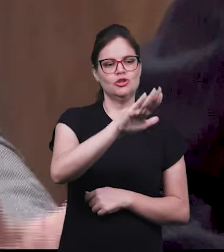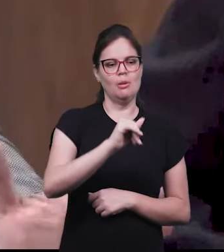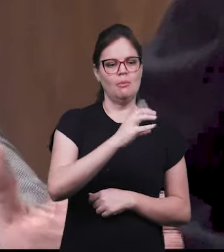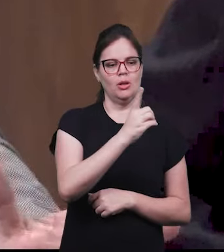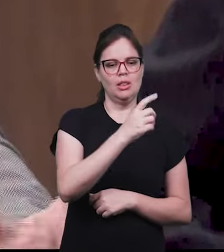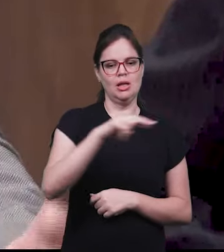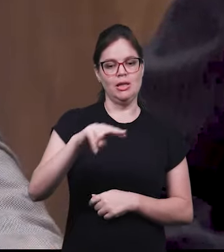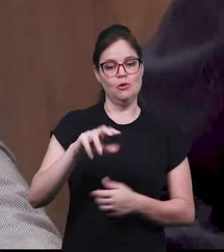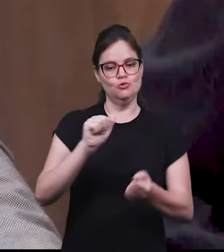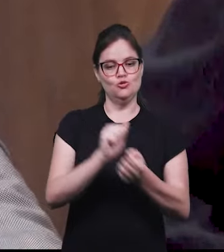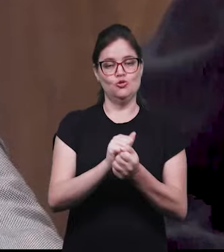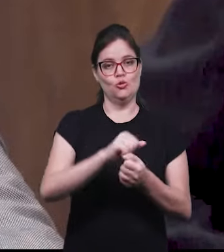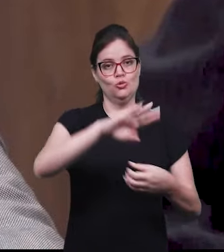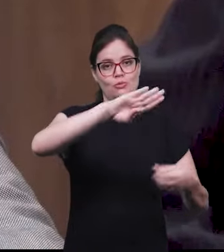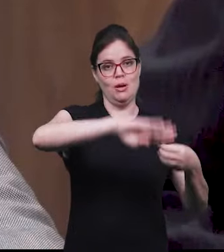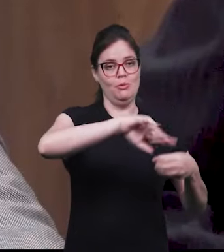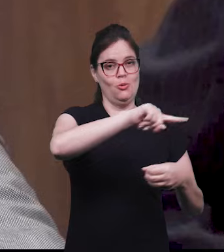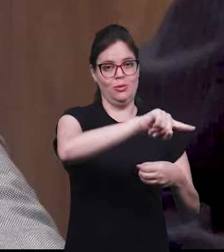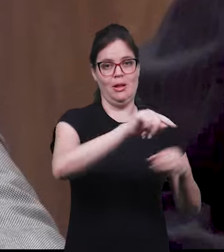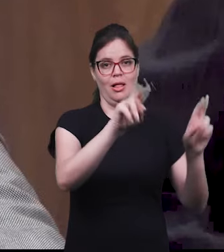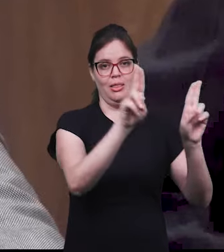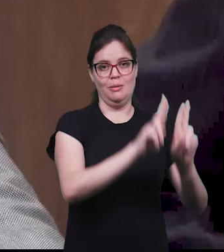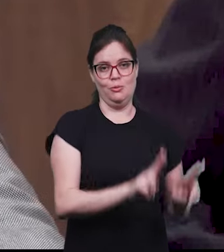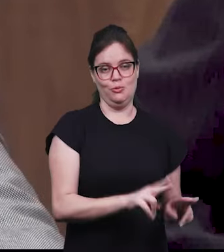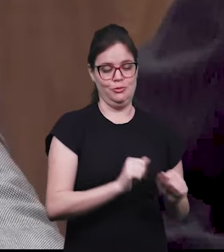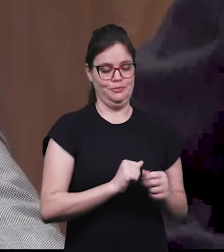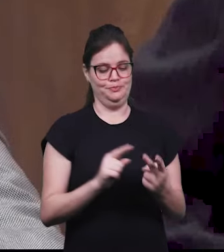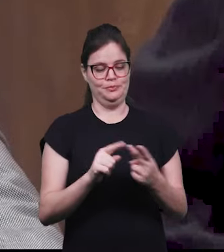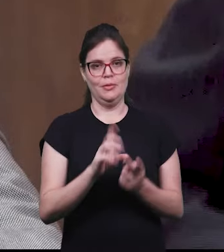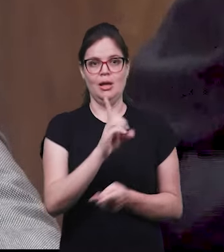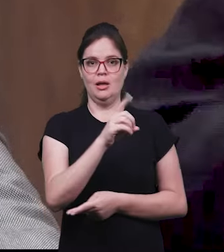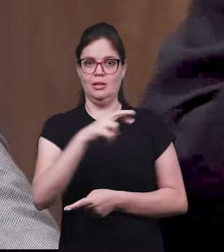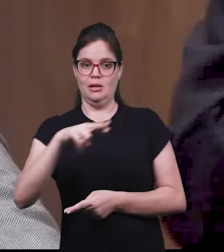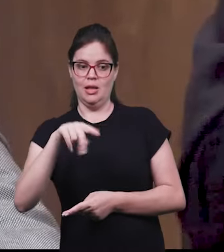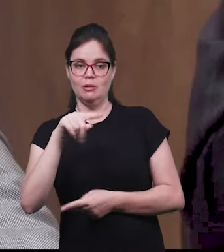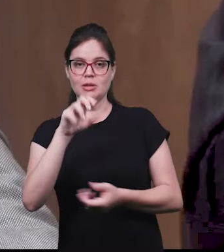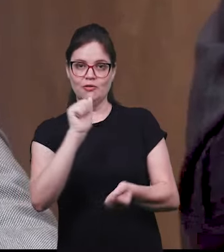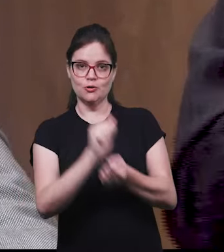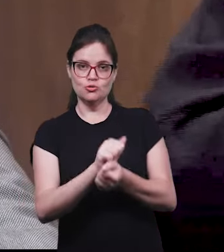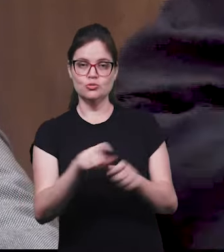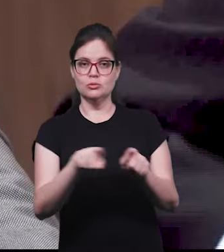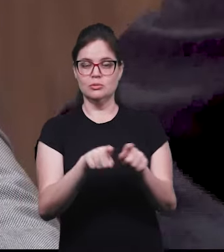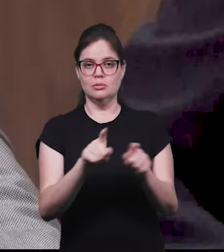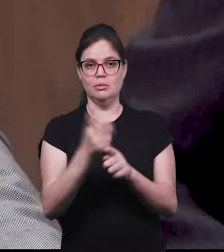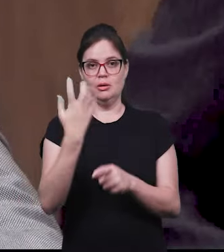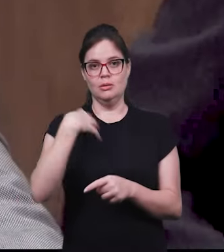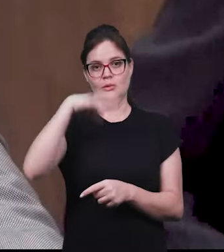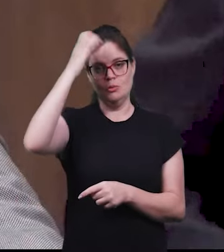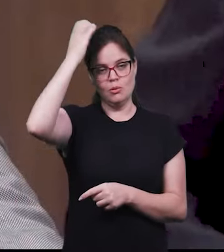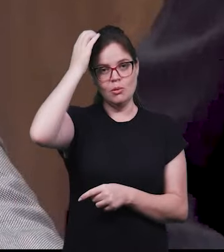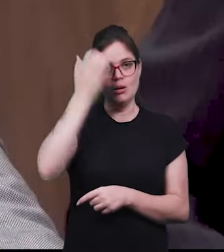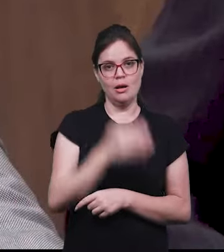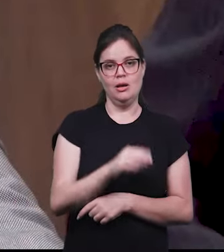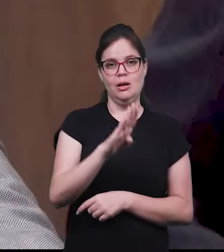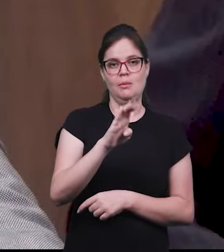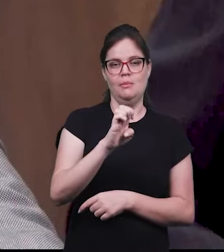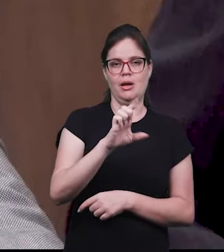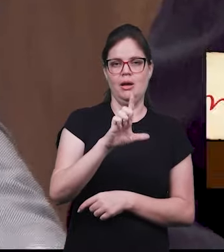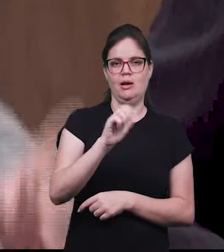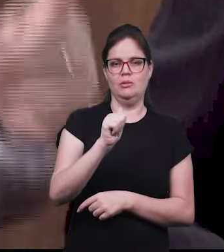de Nabucodonosor, depois colocou Daniel do lado de